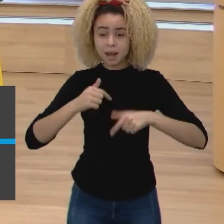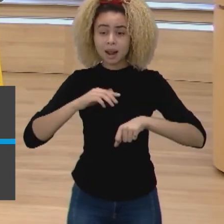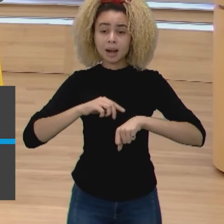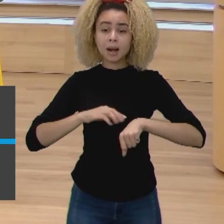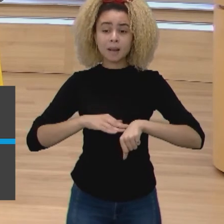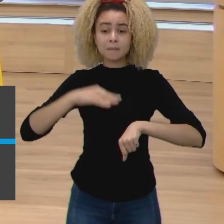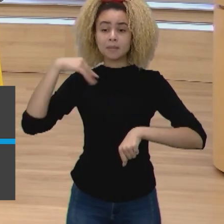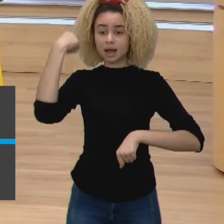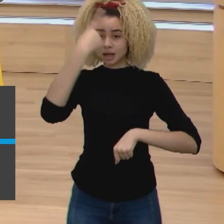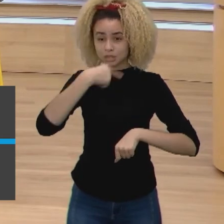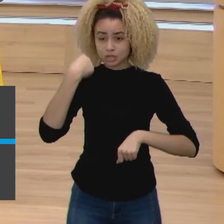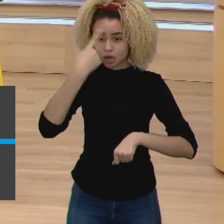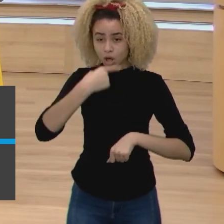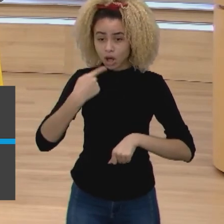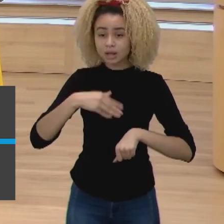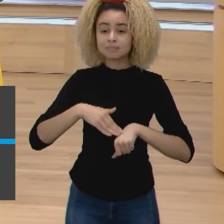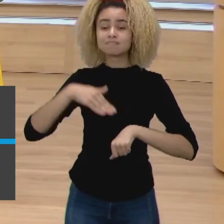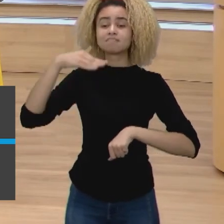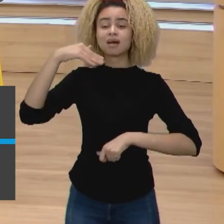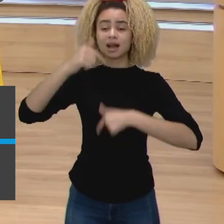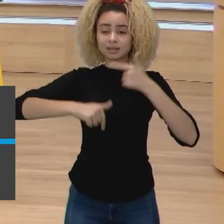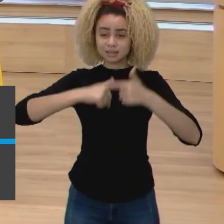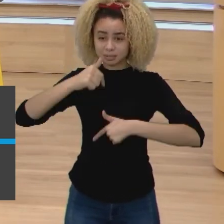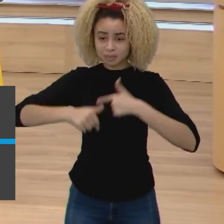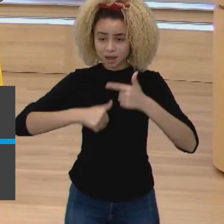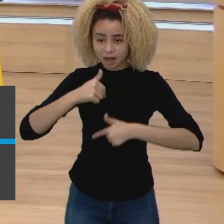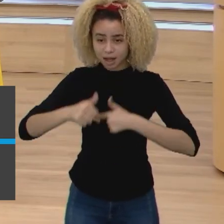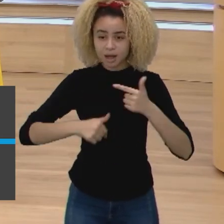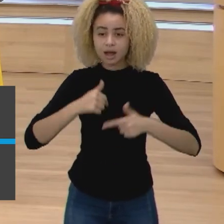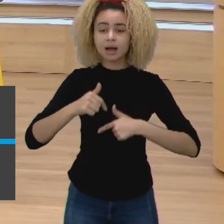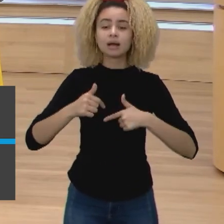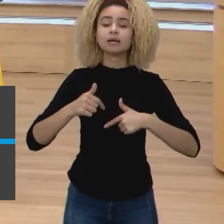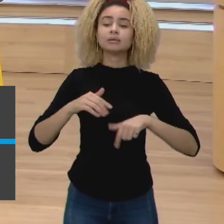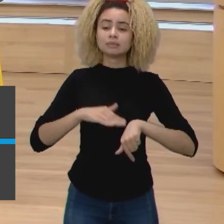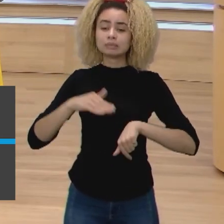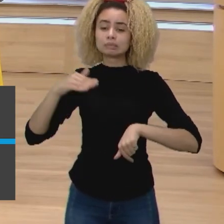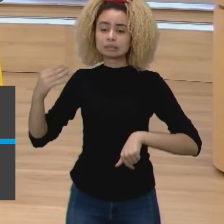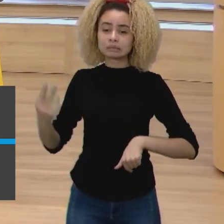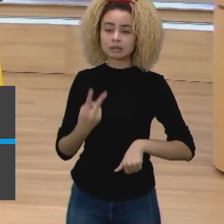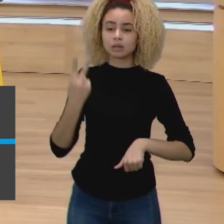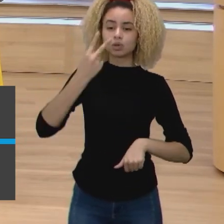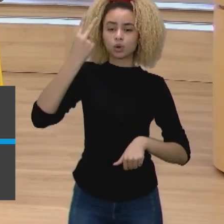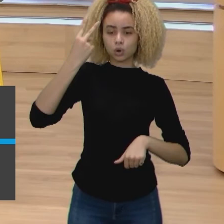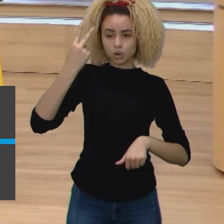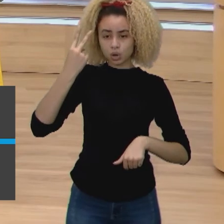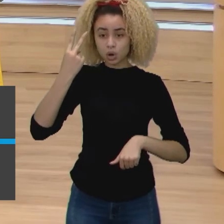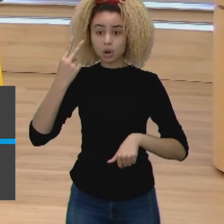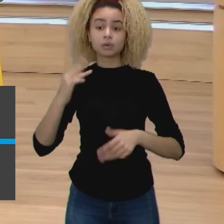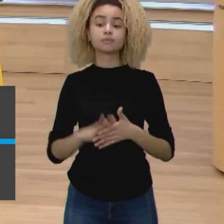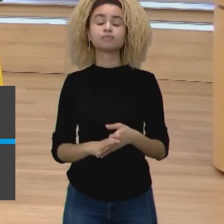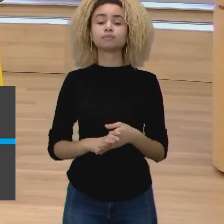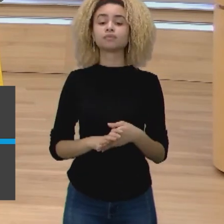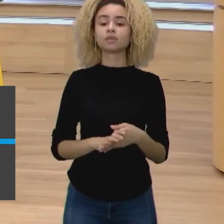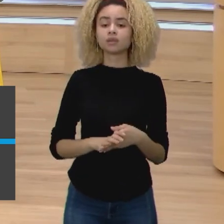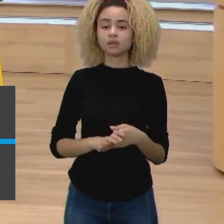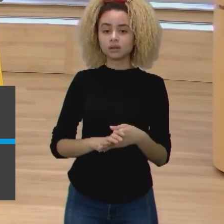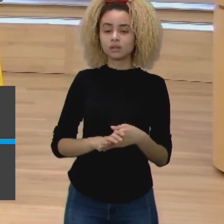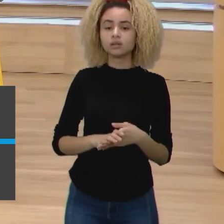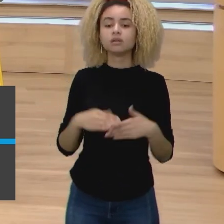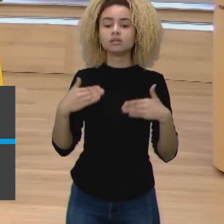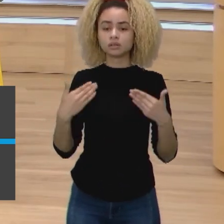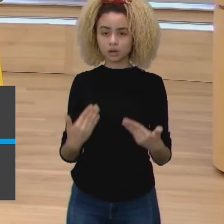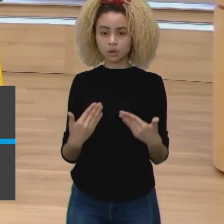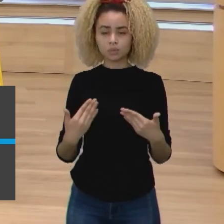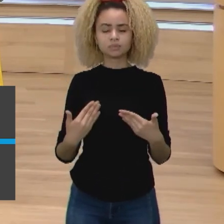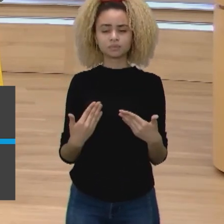é mais exploração, mais produção de maior valor, ou mais valia, né?